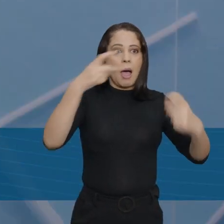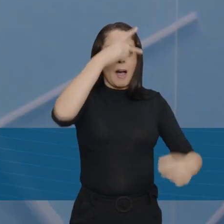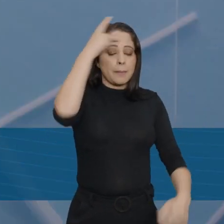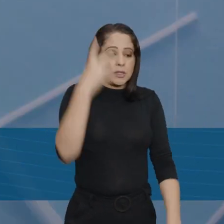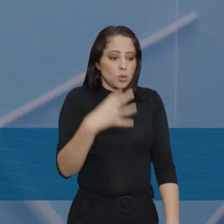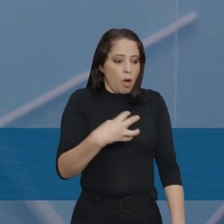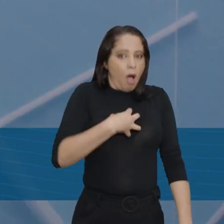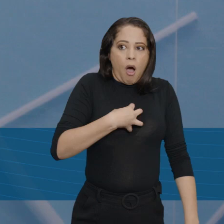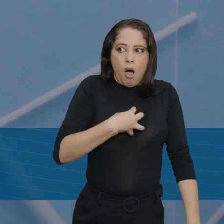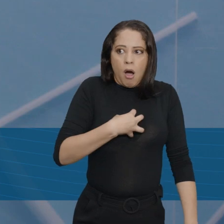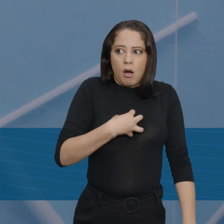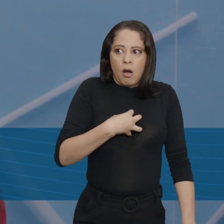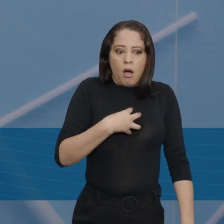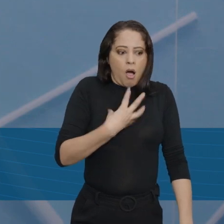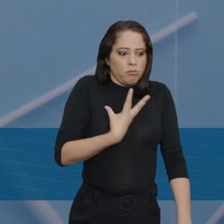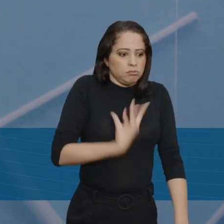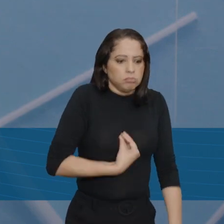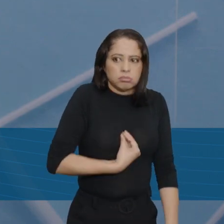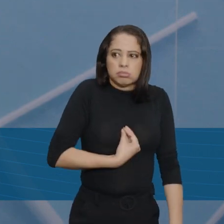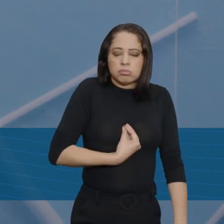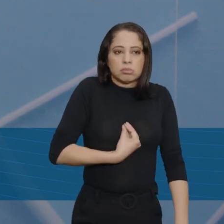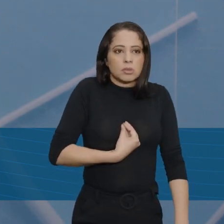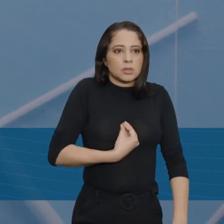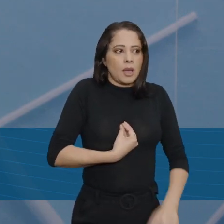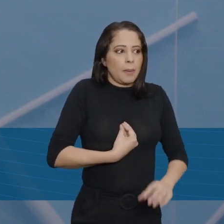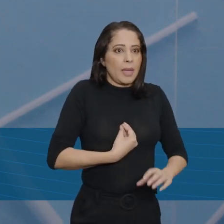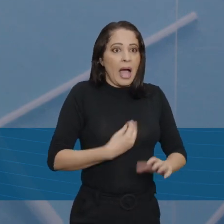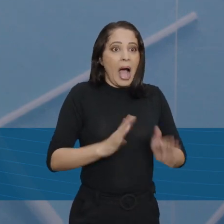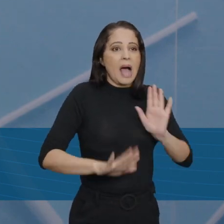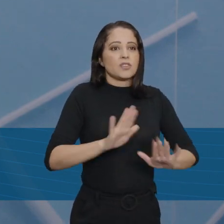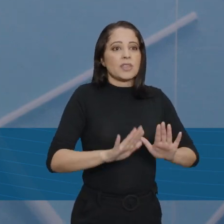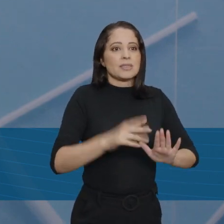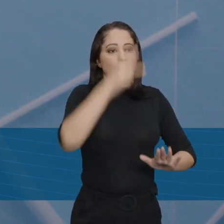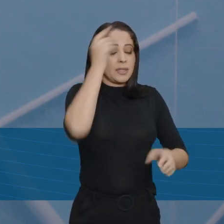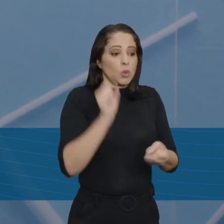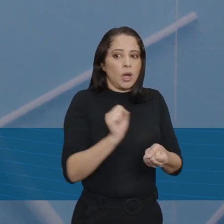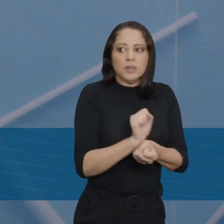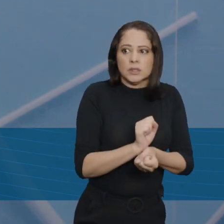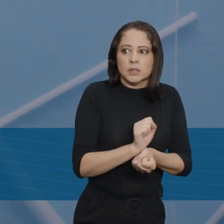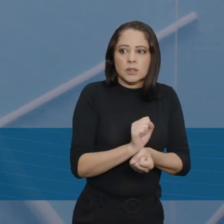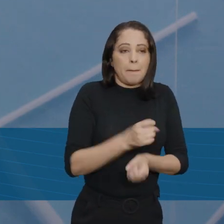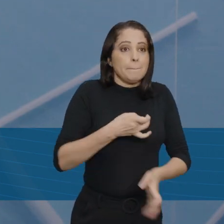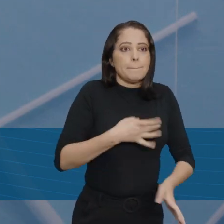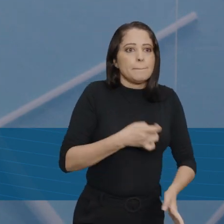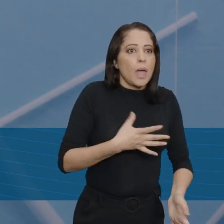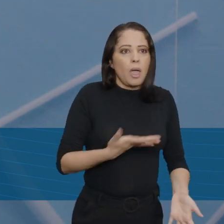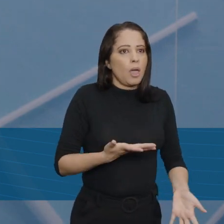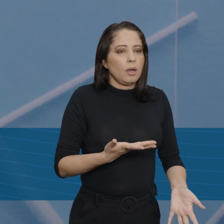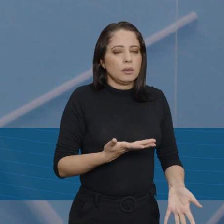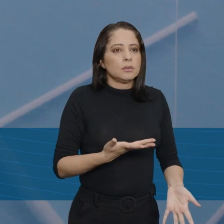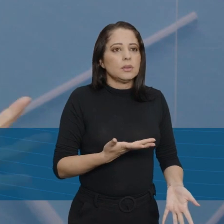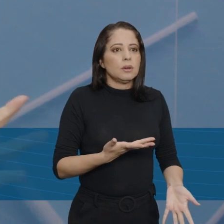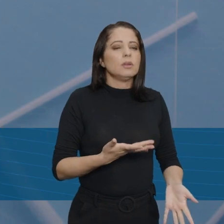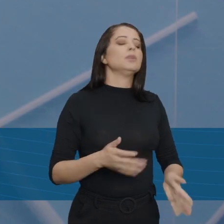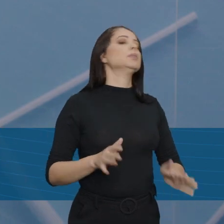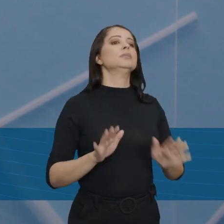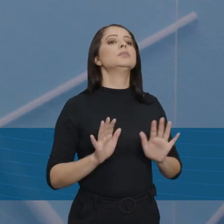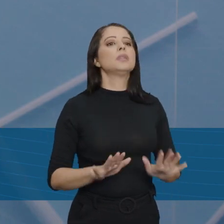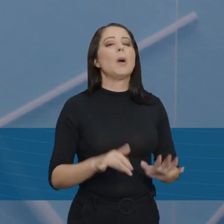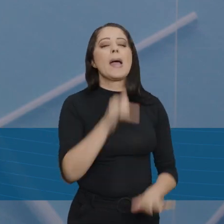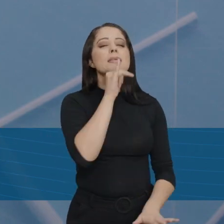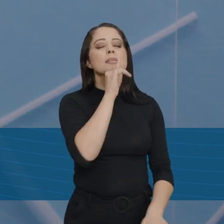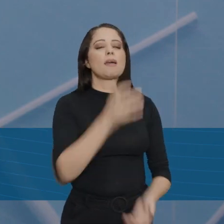vem, isso mexe com muitos aspectos da personalidade. Né? Inclusive o medo. É só a